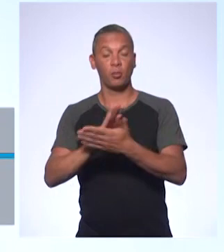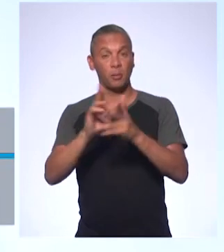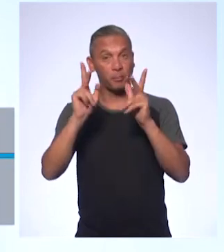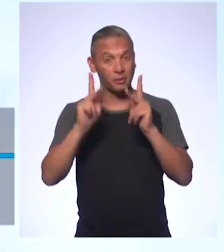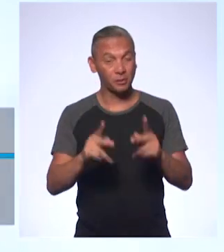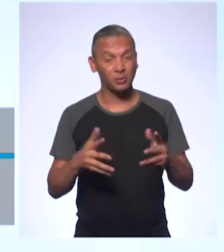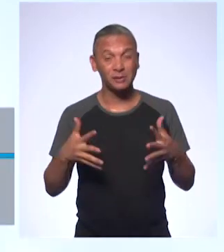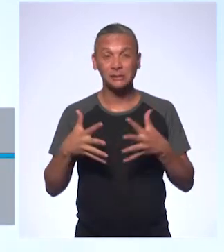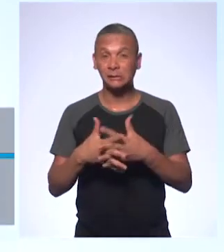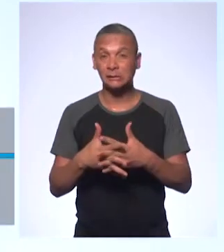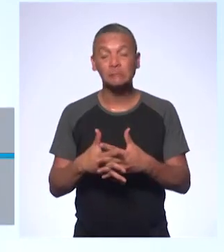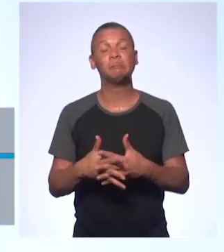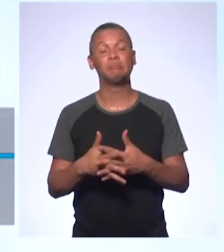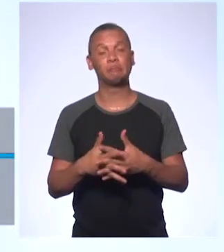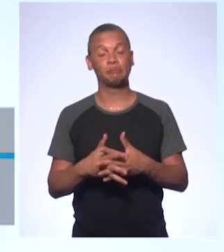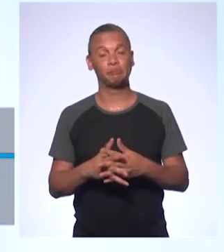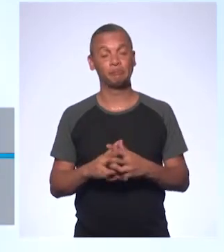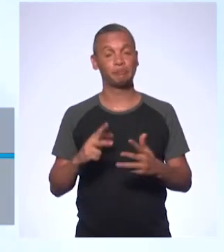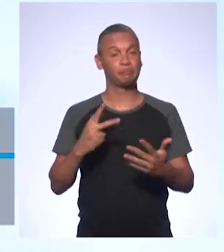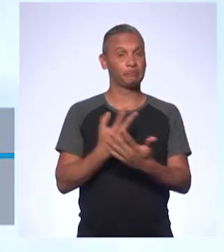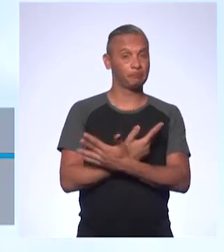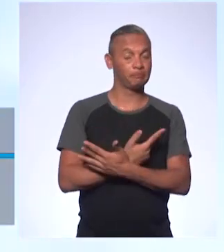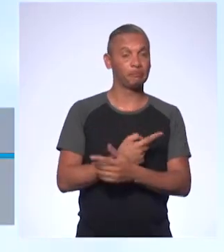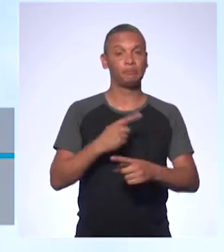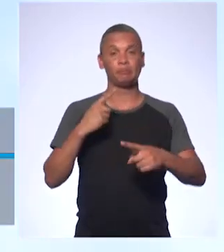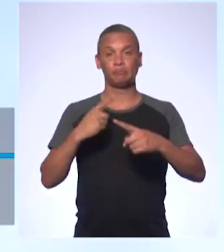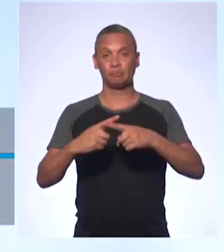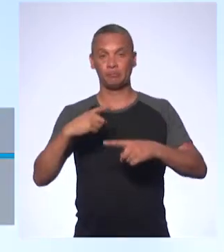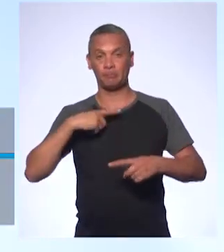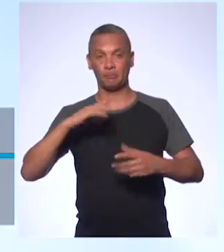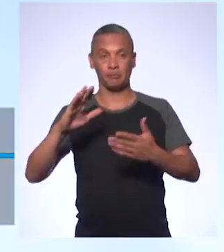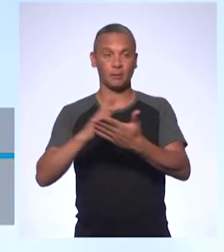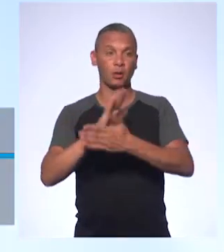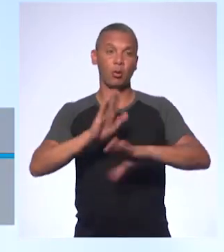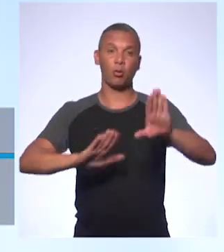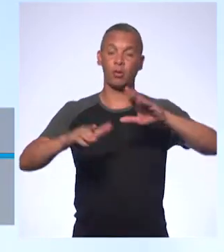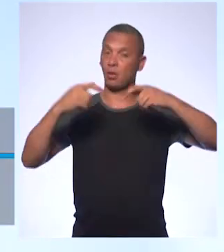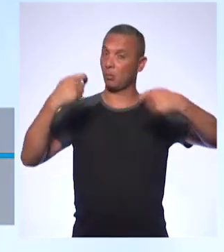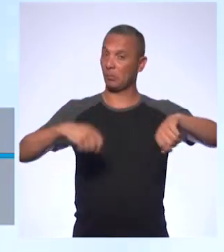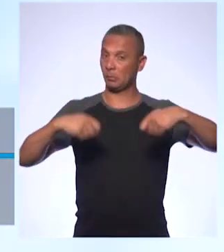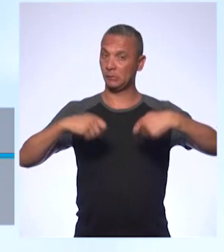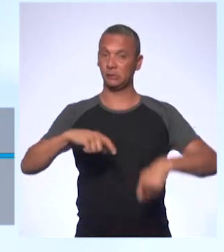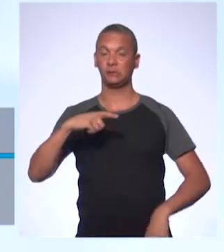acaba se equivocando, né? Então, a gente tem que ter bastante cuidado aí